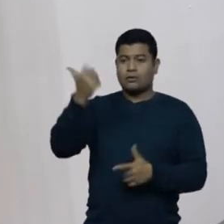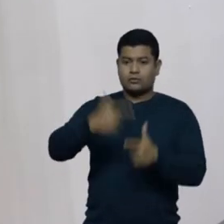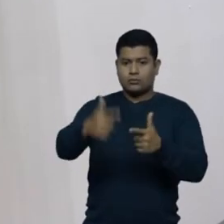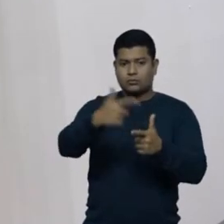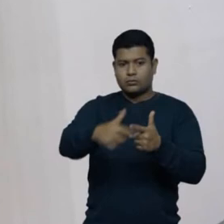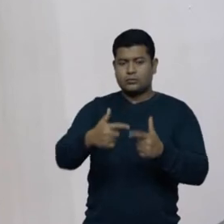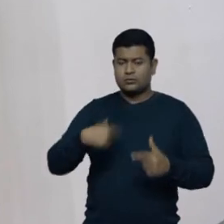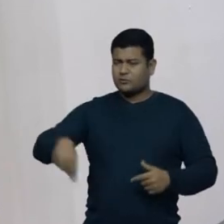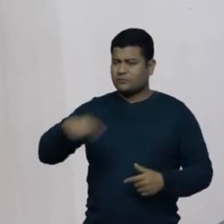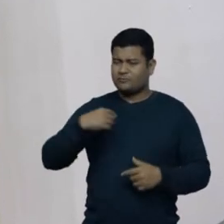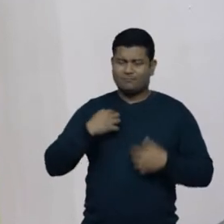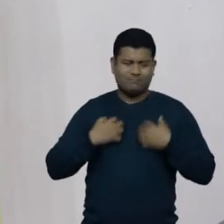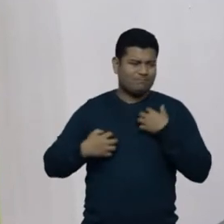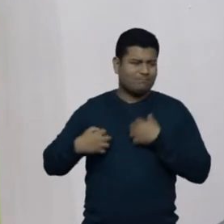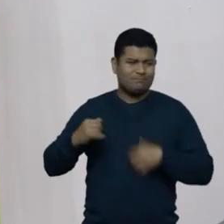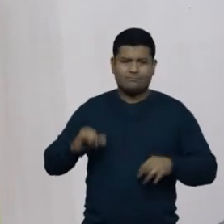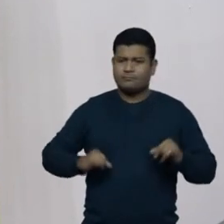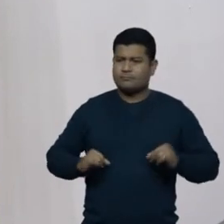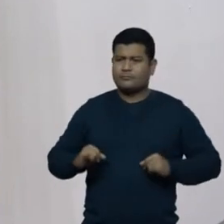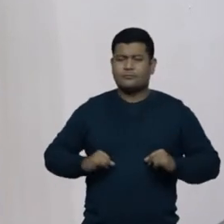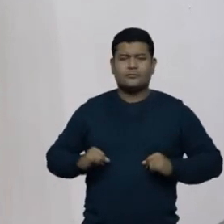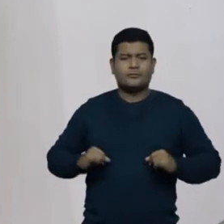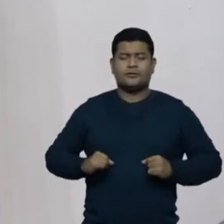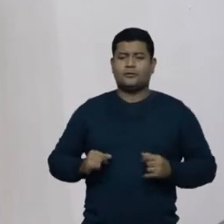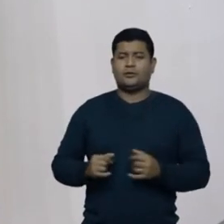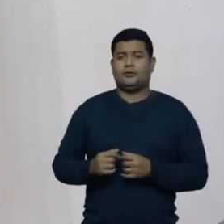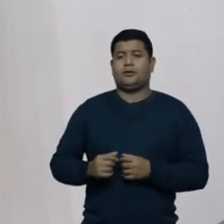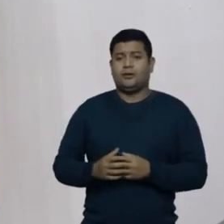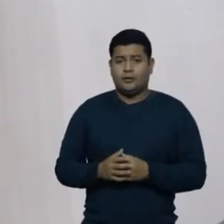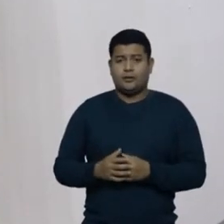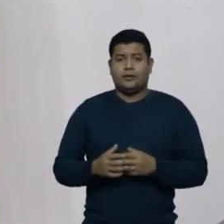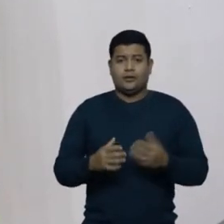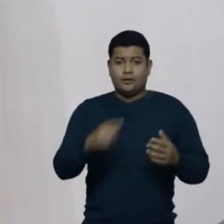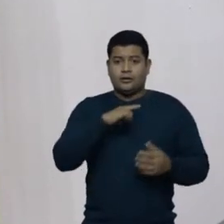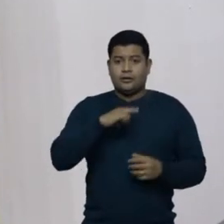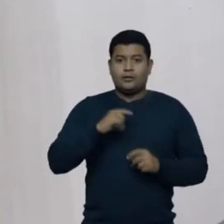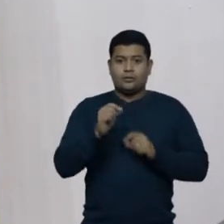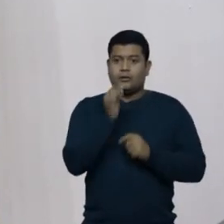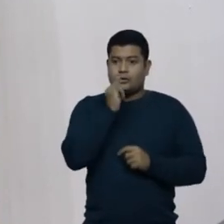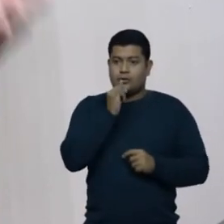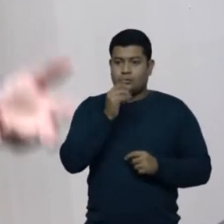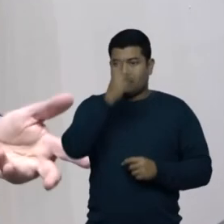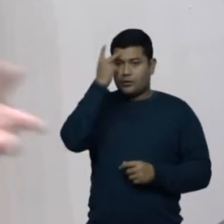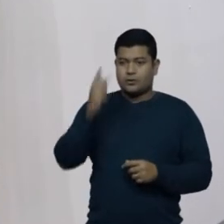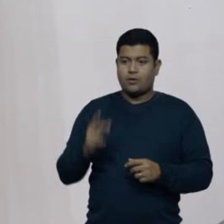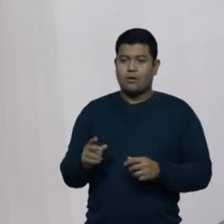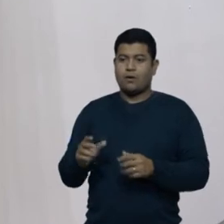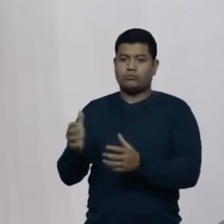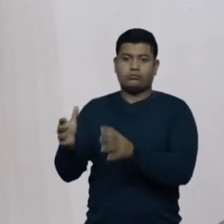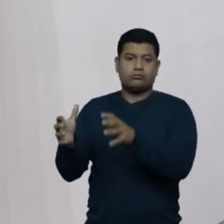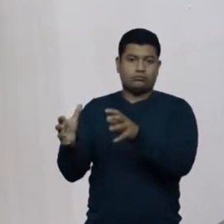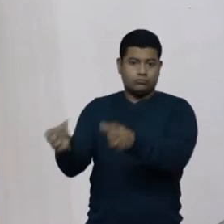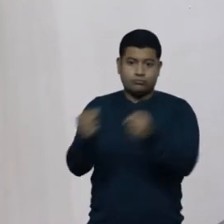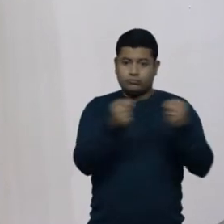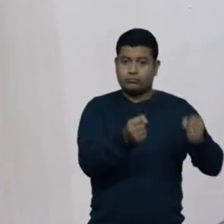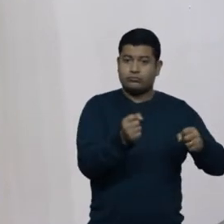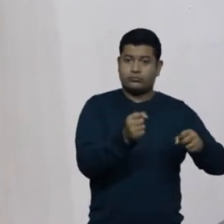resolver uma situação, quando tinha alguém sequestrado, quando tinha alguém